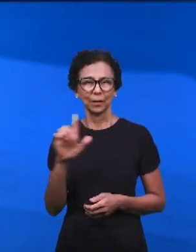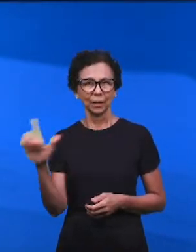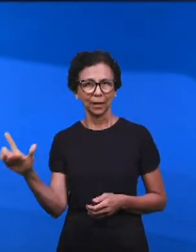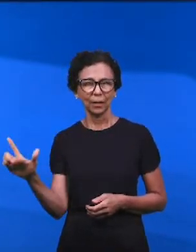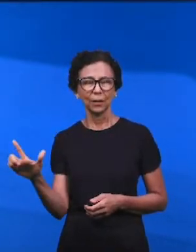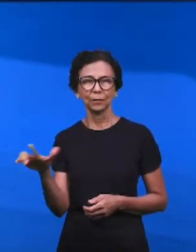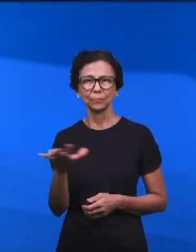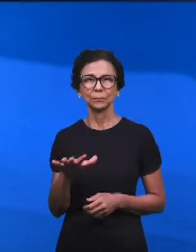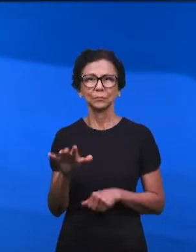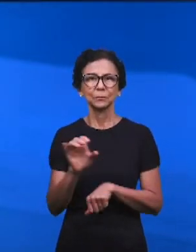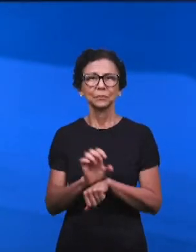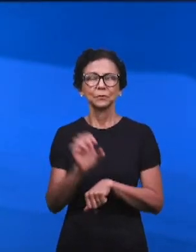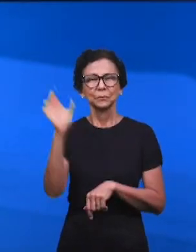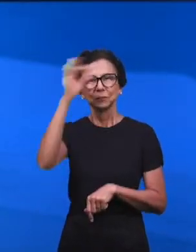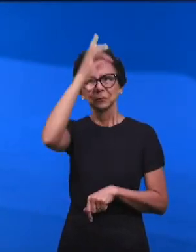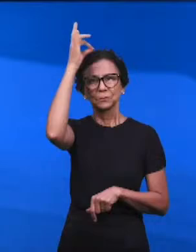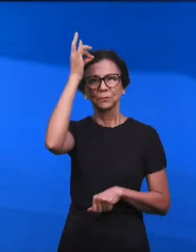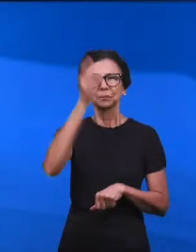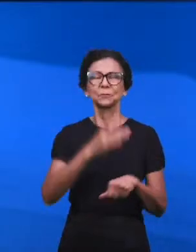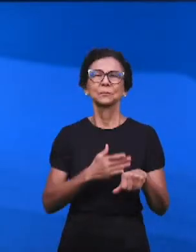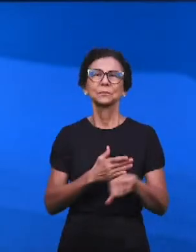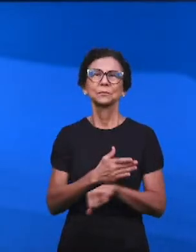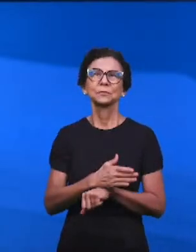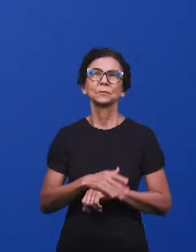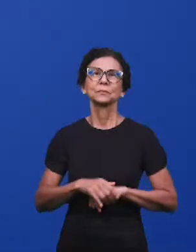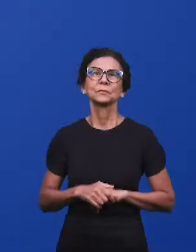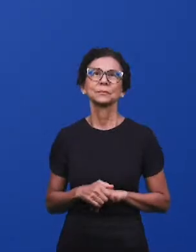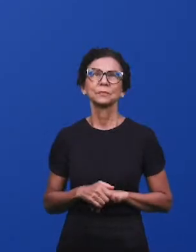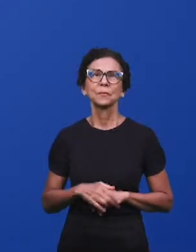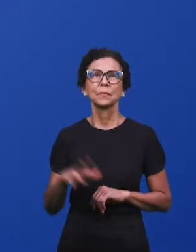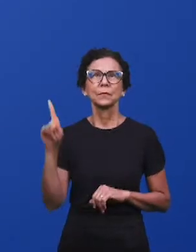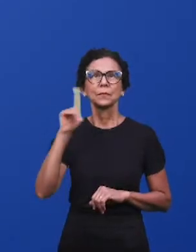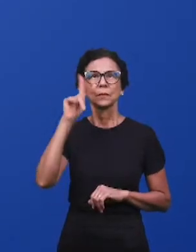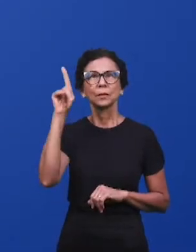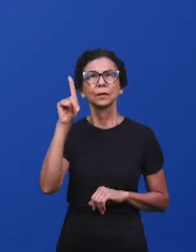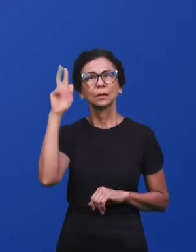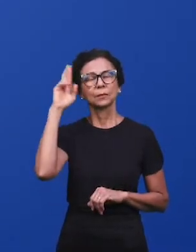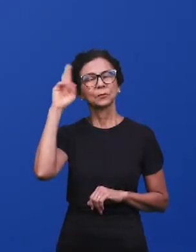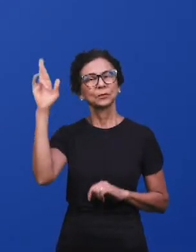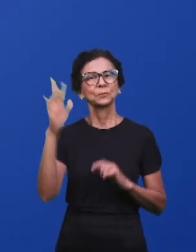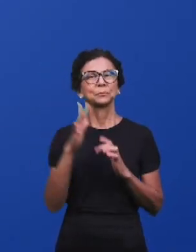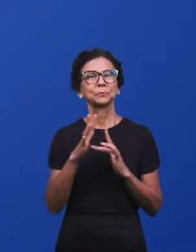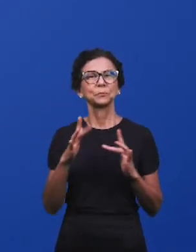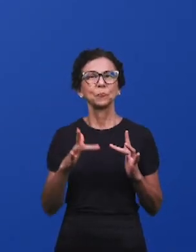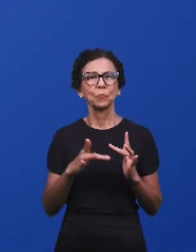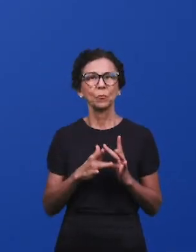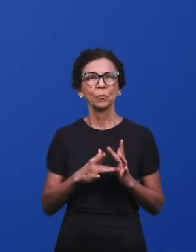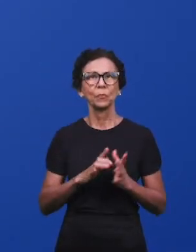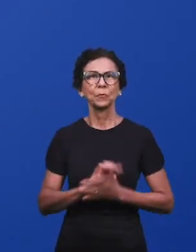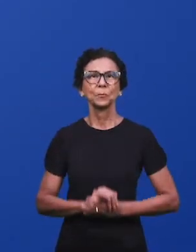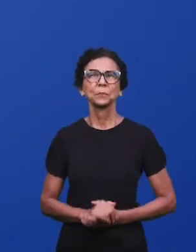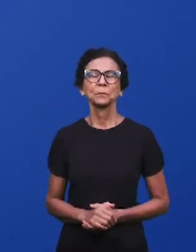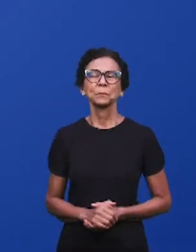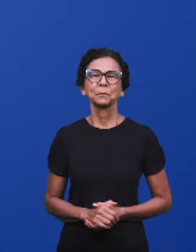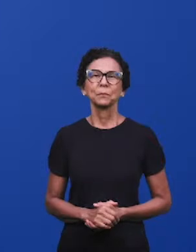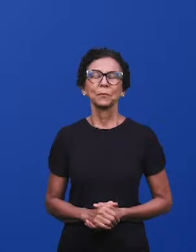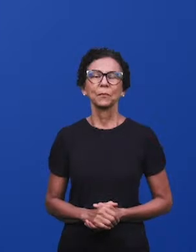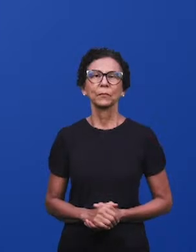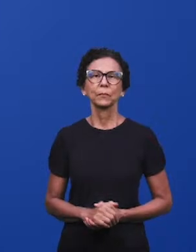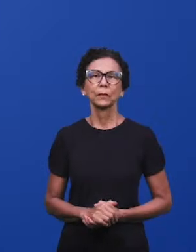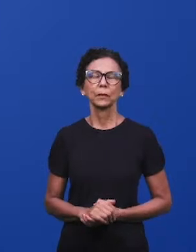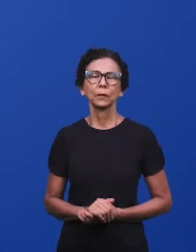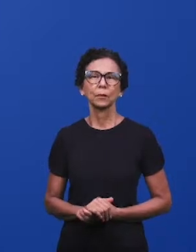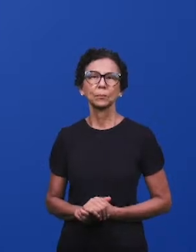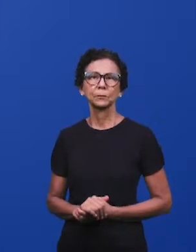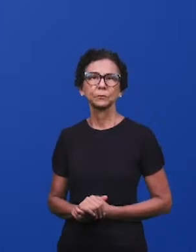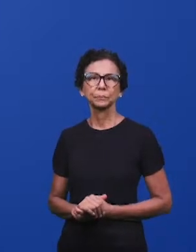do Espírito Santo. Samuel, a paz do Senhor, meu irmão. A paz do Senhor Jesus, irmãos. Estarei contribuindo com a resposta